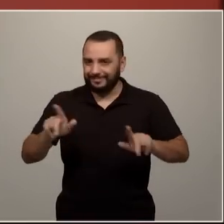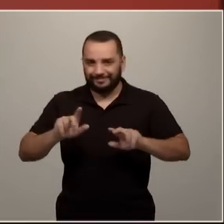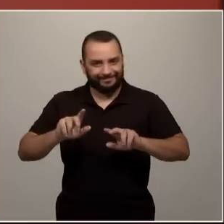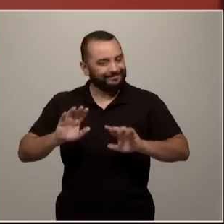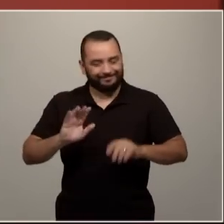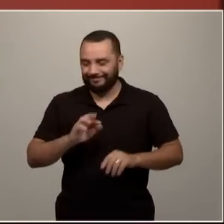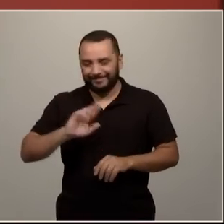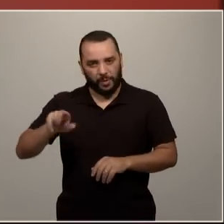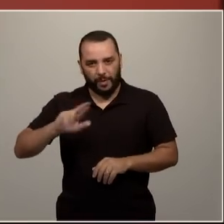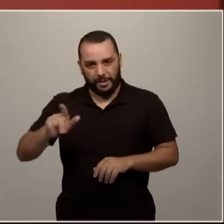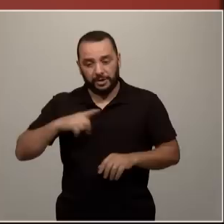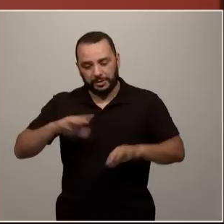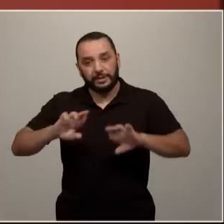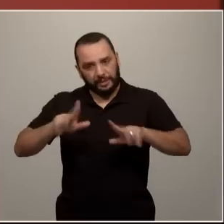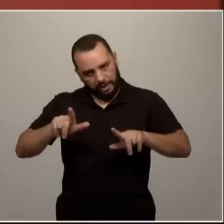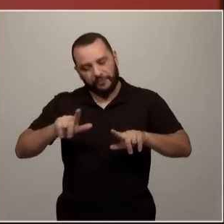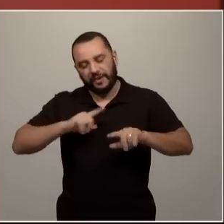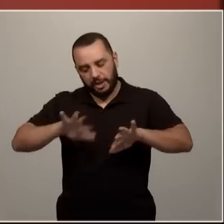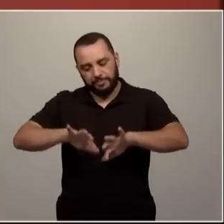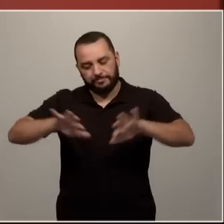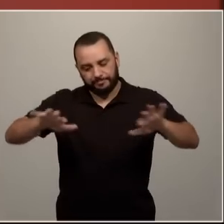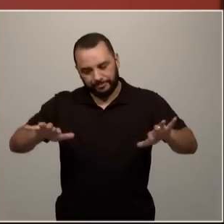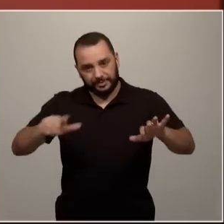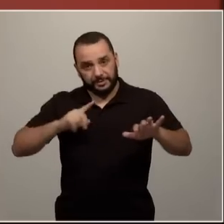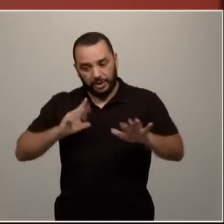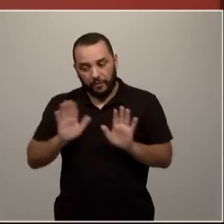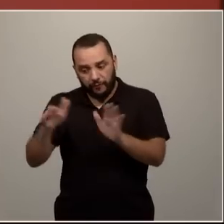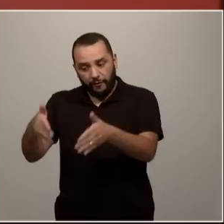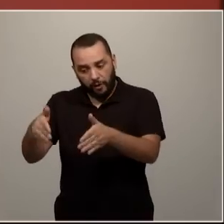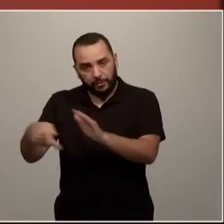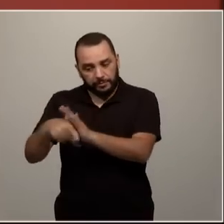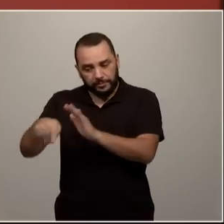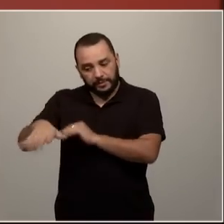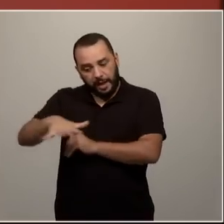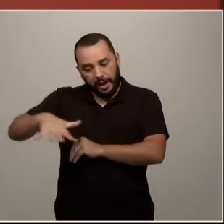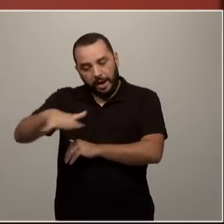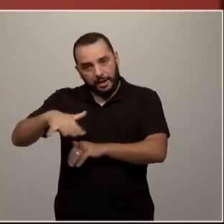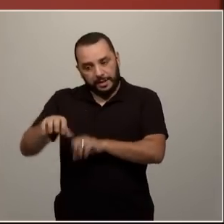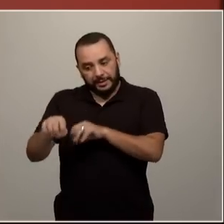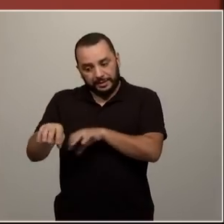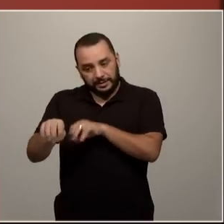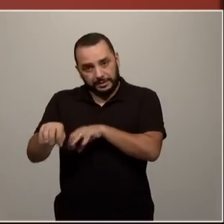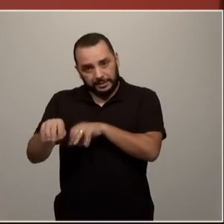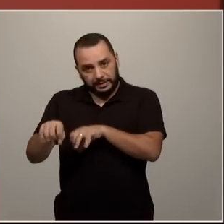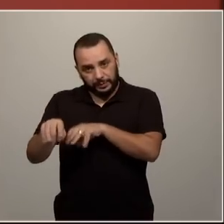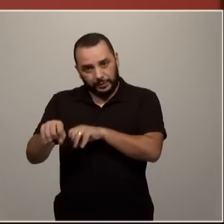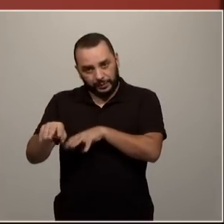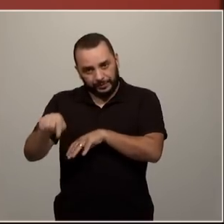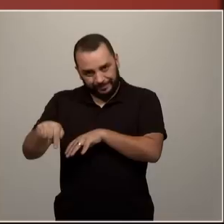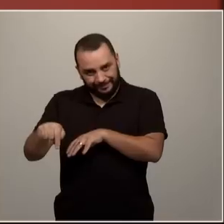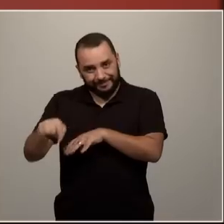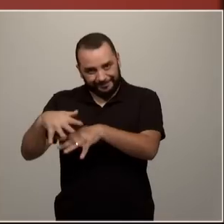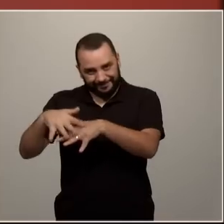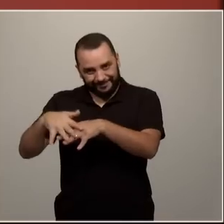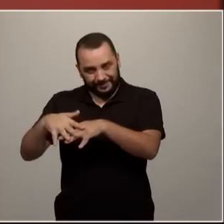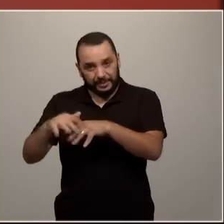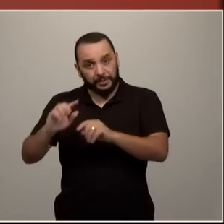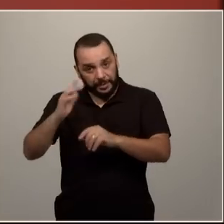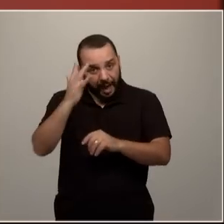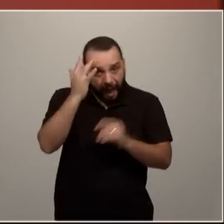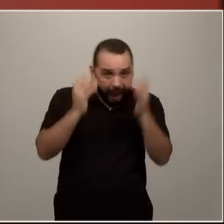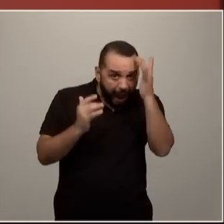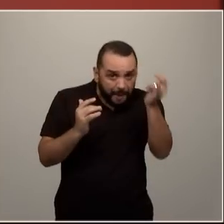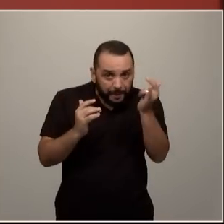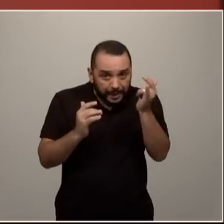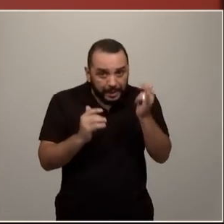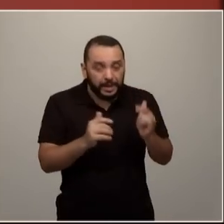esta webconferência focada para o programa de licenciatura e amanhã eu vou fazer uma para os alunos de engenharia.